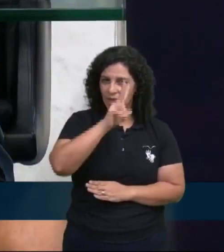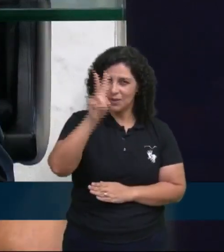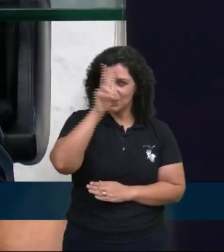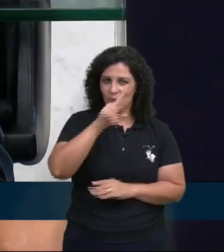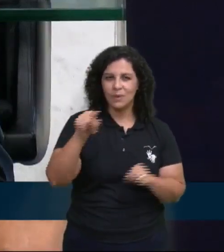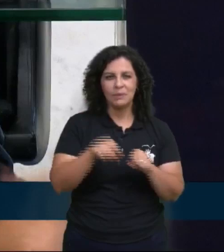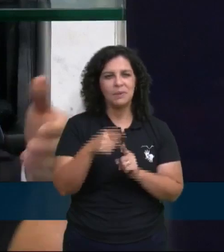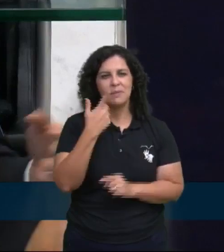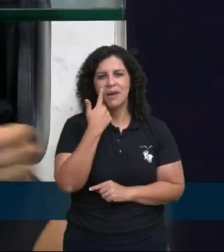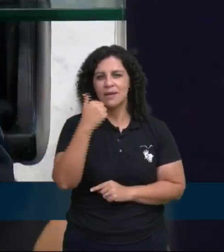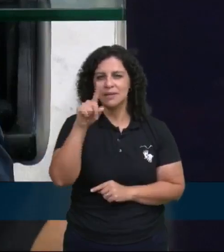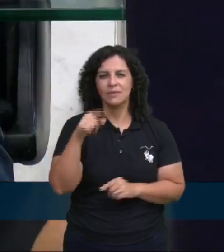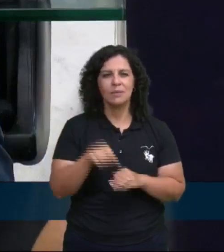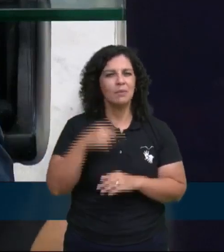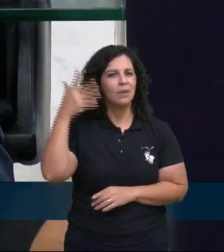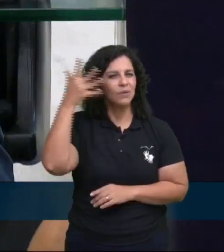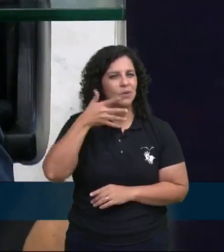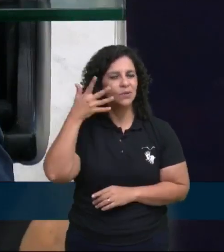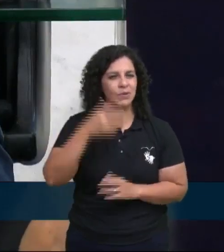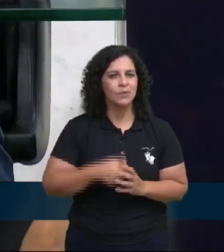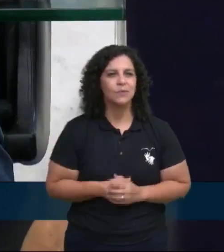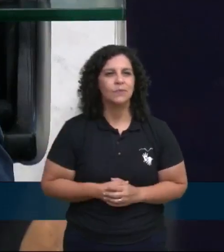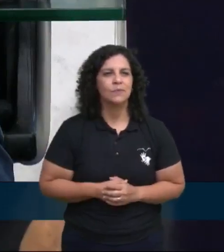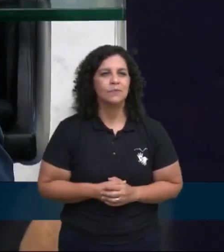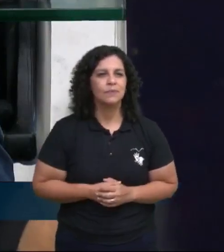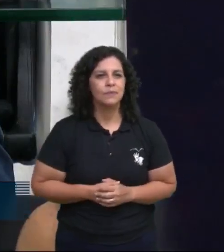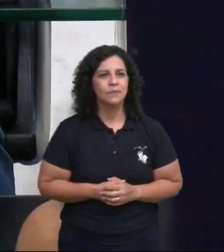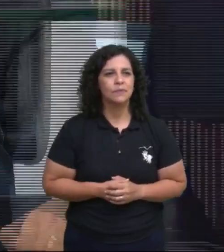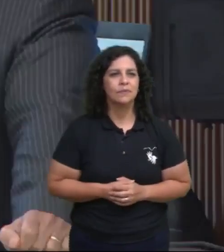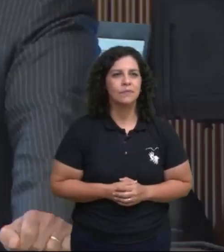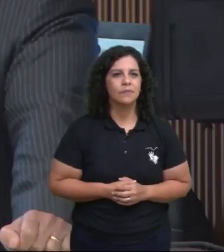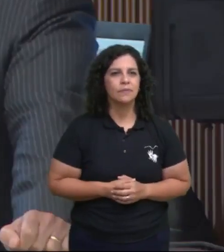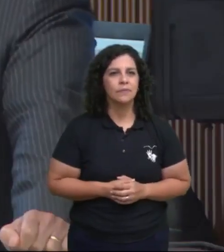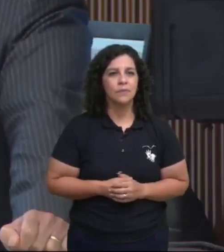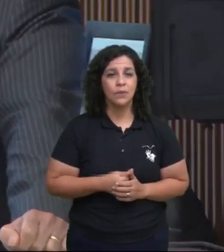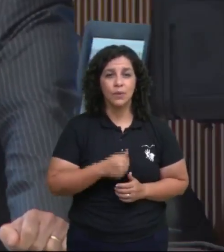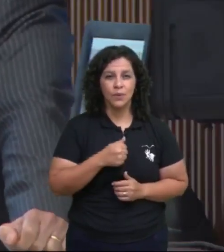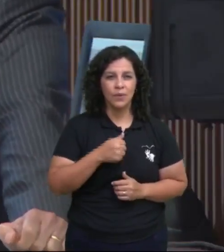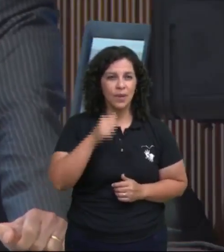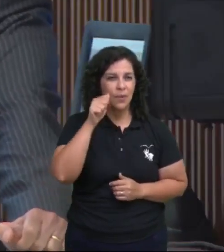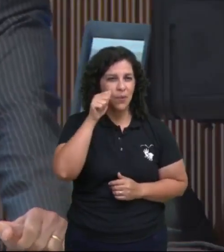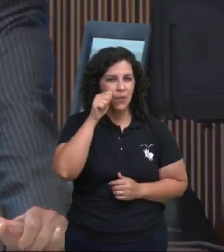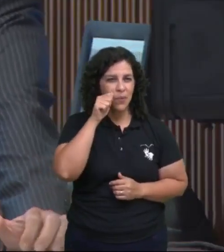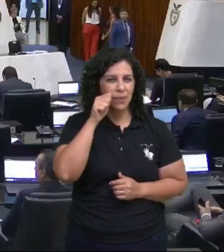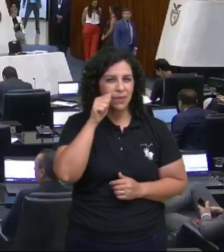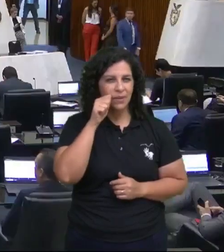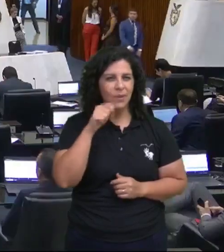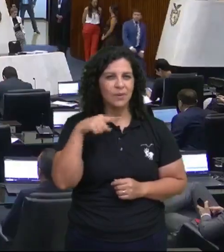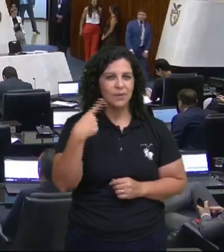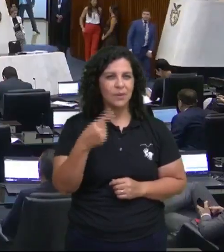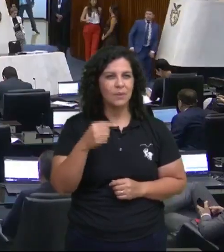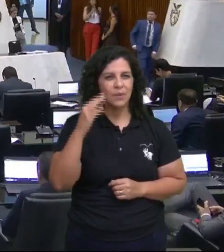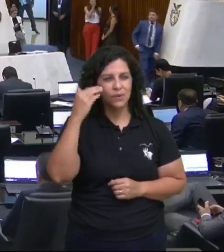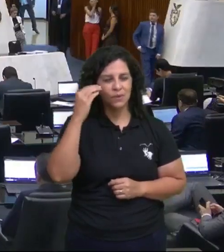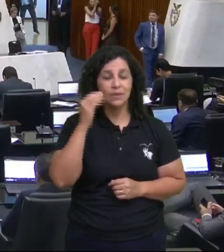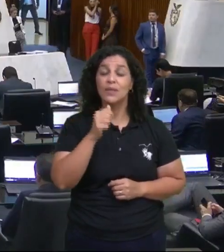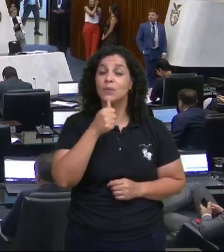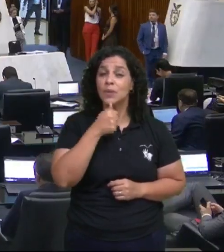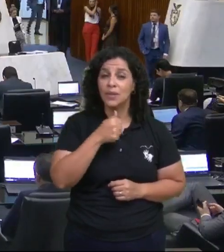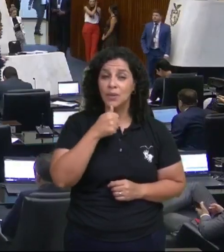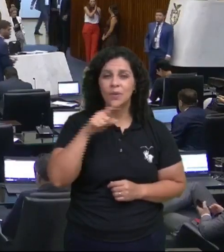parabéns ao seu pai e pelo seu pronunciamento também. Deputado. Obrigado, Evandro. Tem o deputado Antenor e o do Carmo. Deputado Maurício,